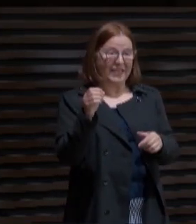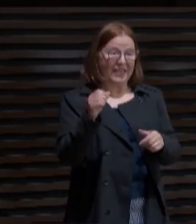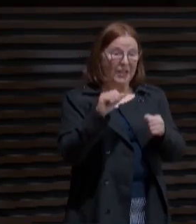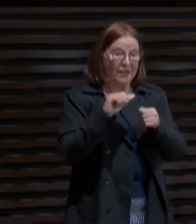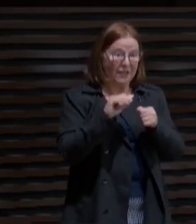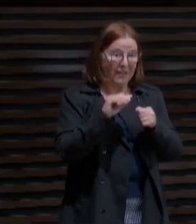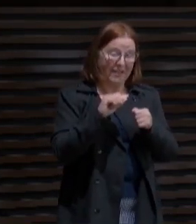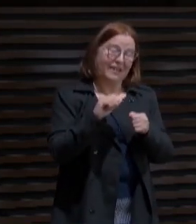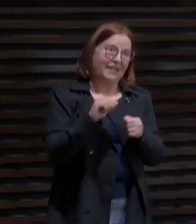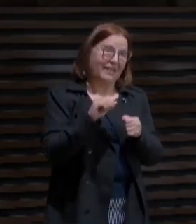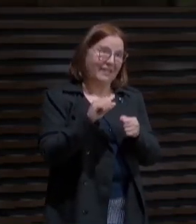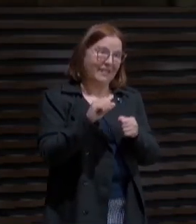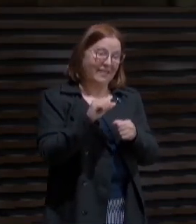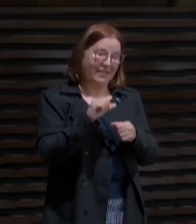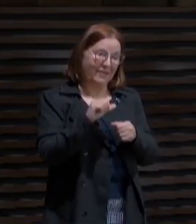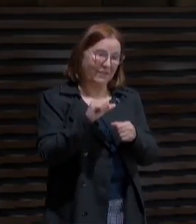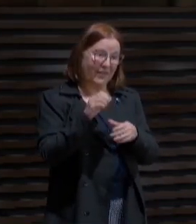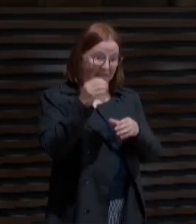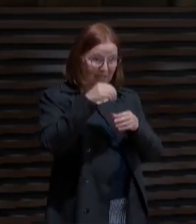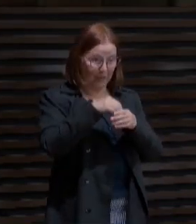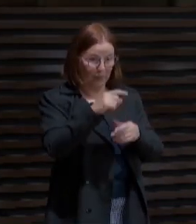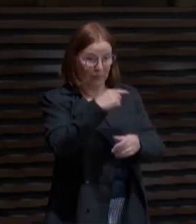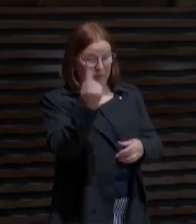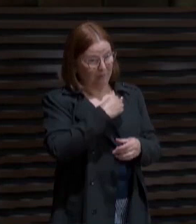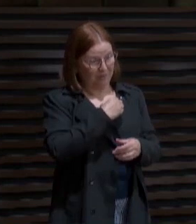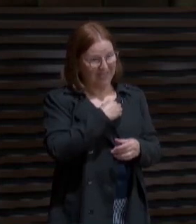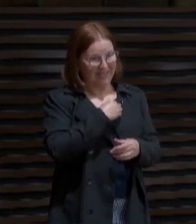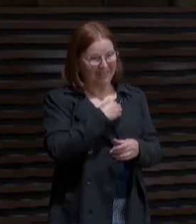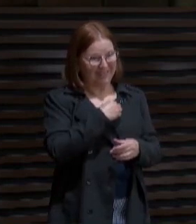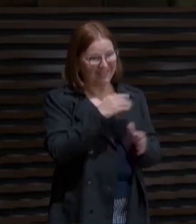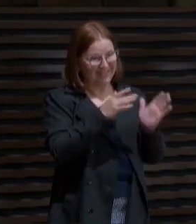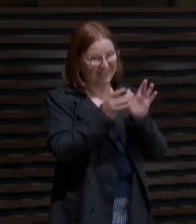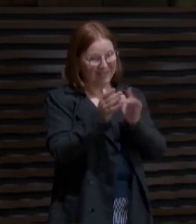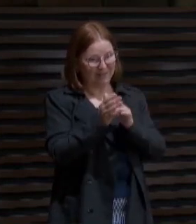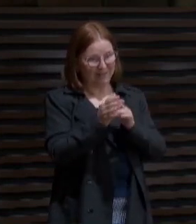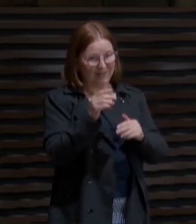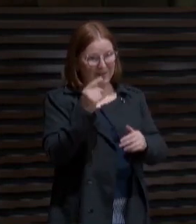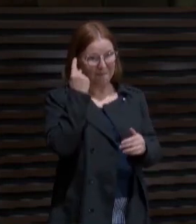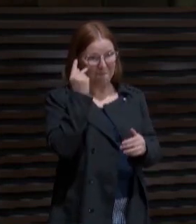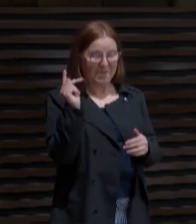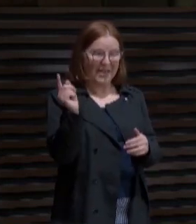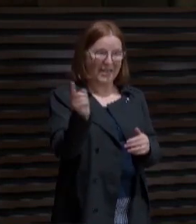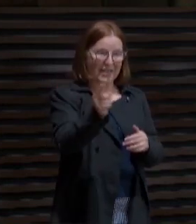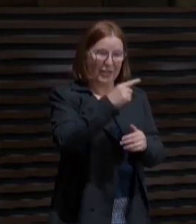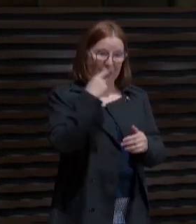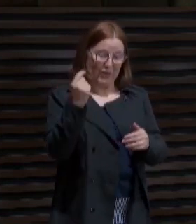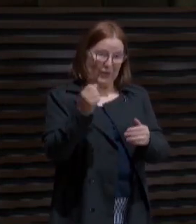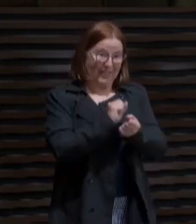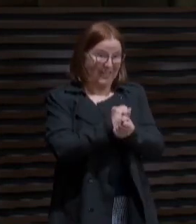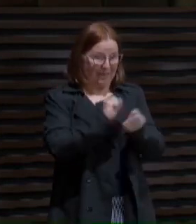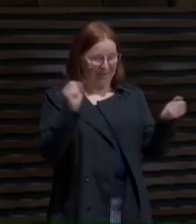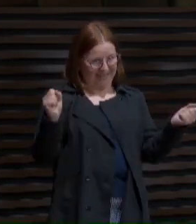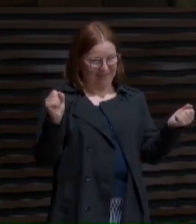justiça de Deus. Então, esse versículo 21, ele revela a essência da expiação, a